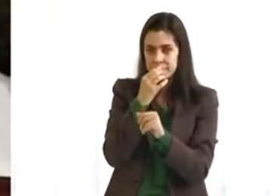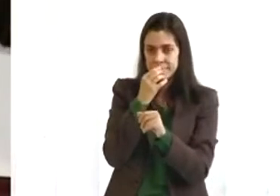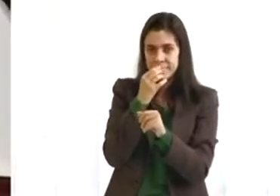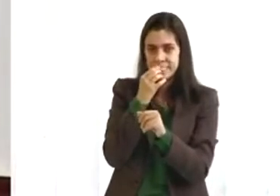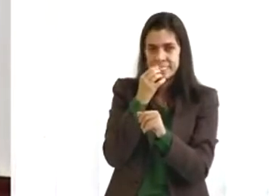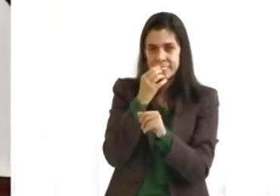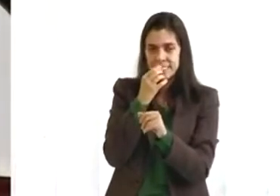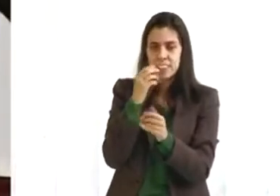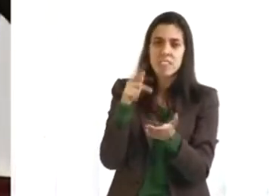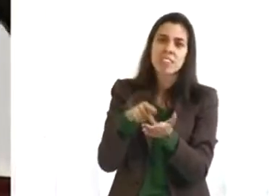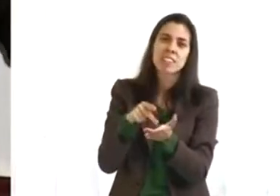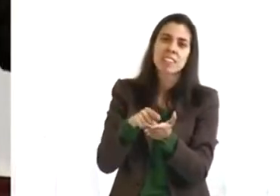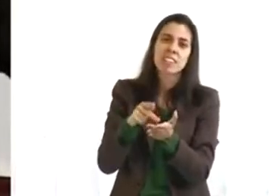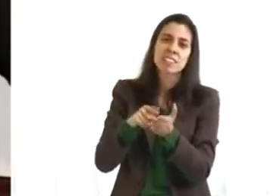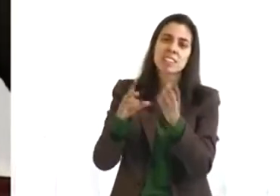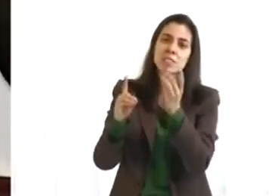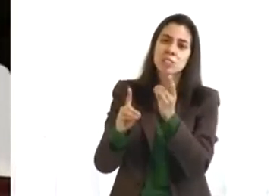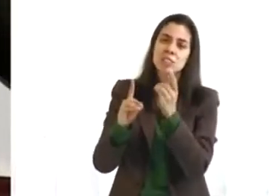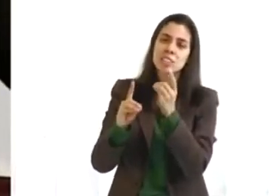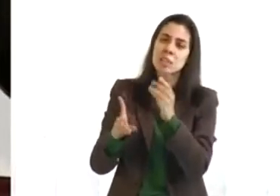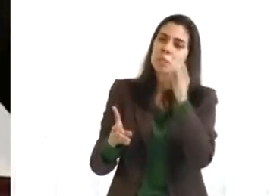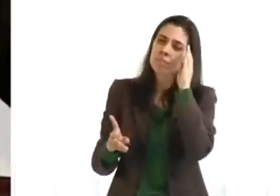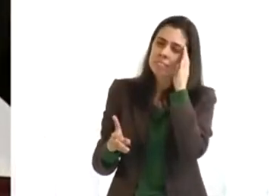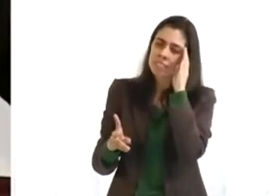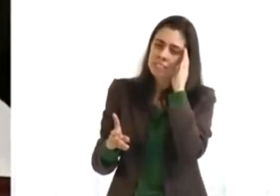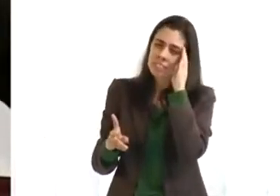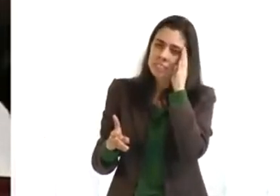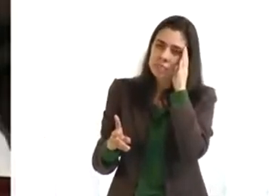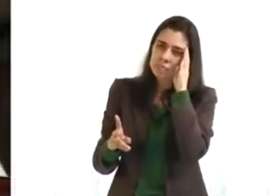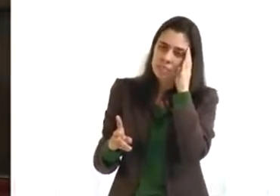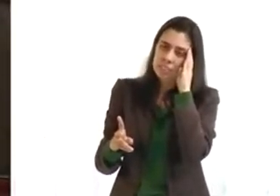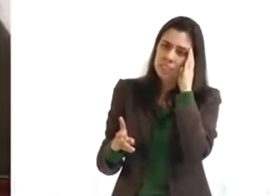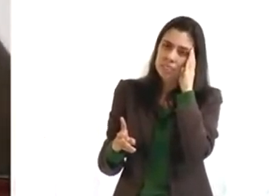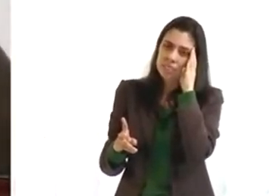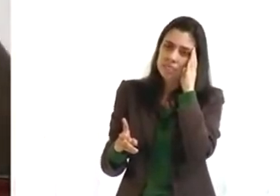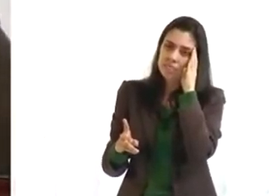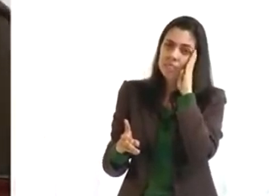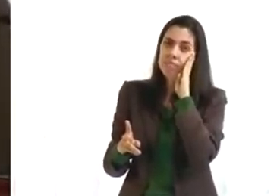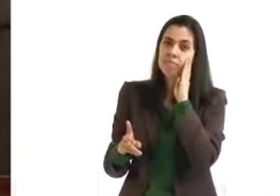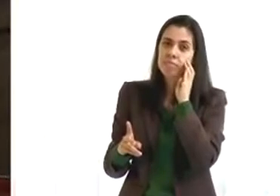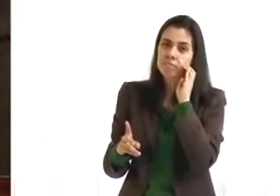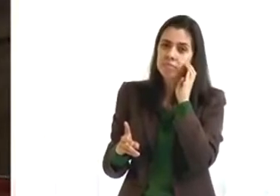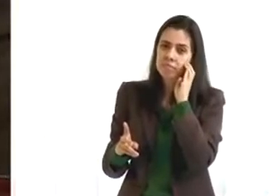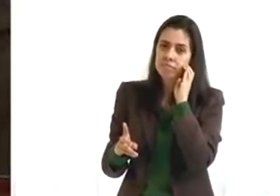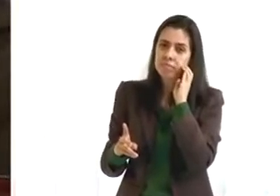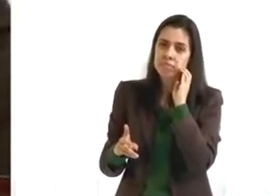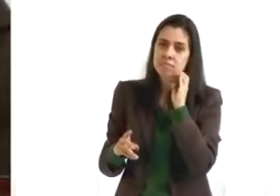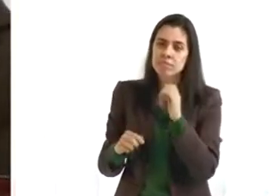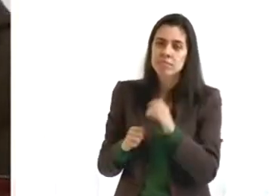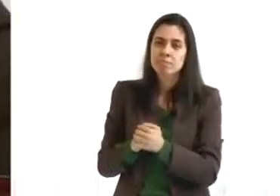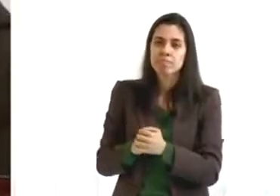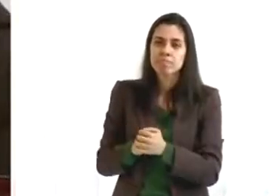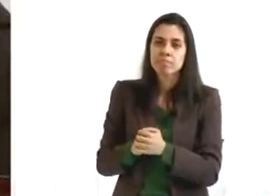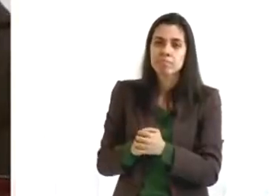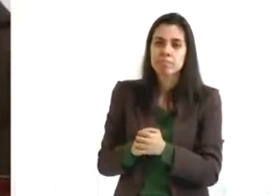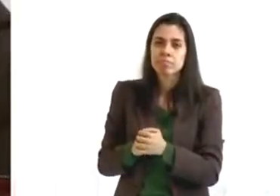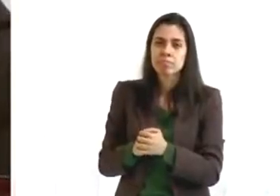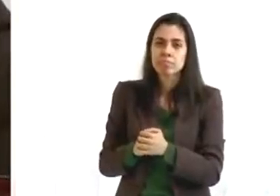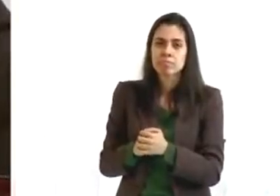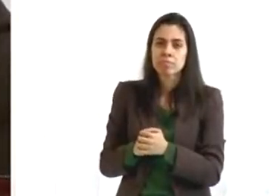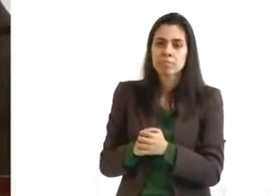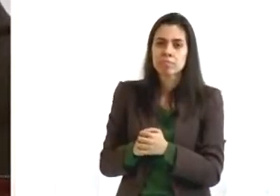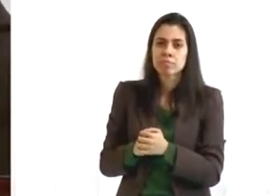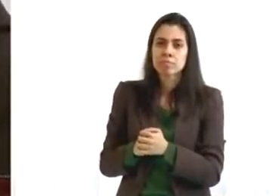de Jesus tem discernimento e sensibilidade. O verdadeiro discípulo de Jesus investe tempo na vida do outro. Um